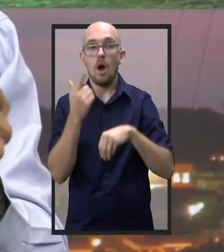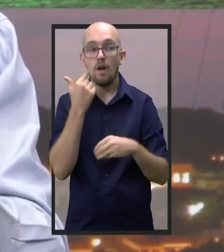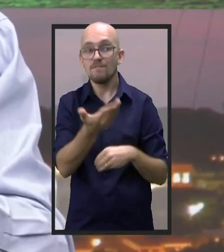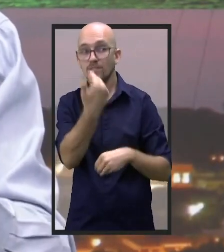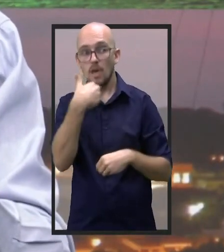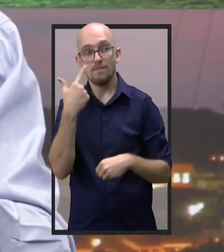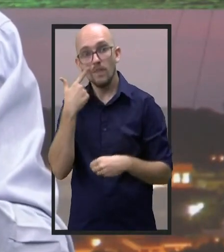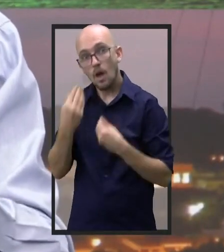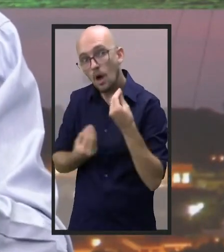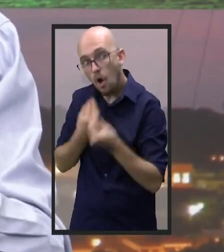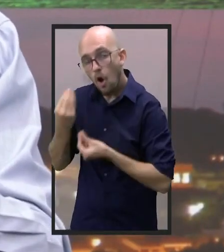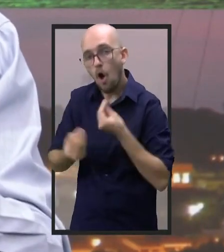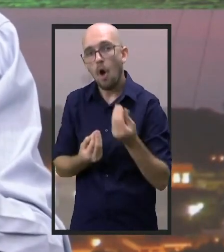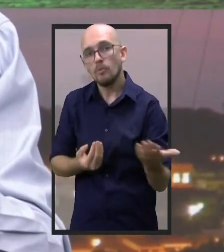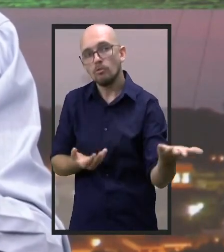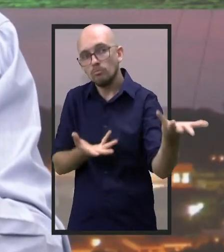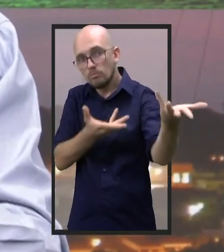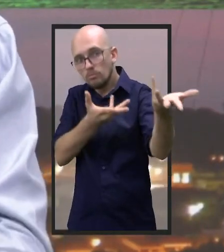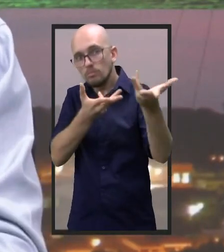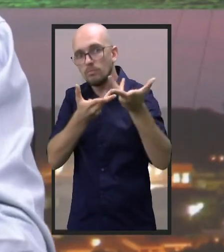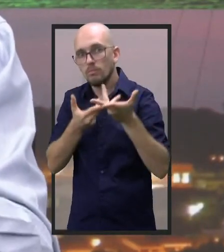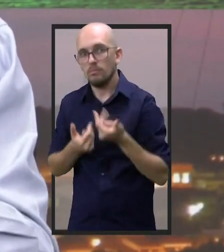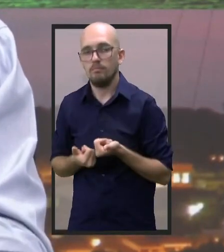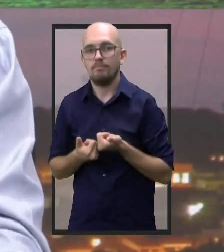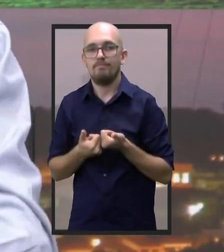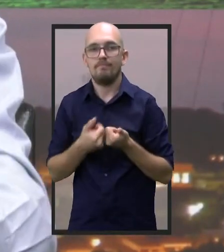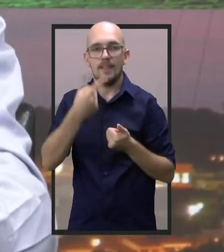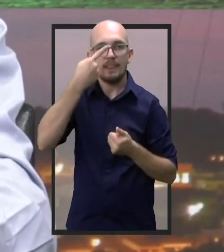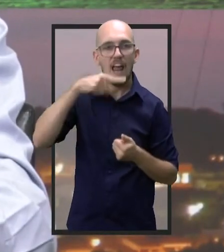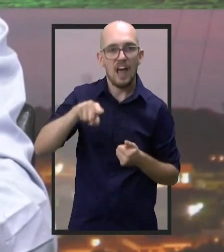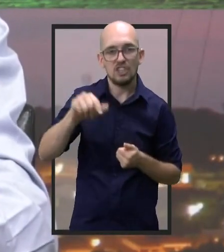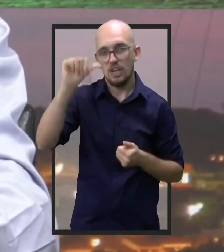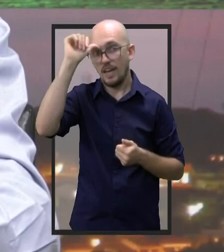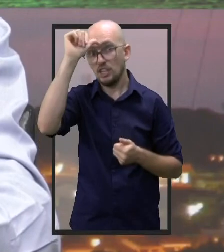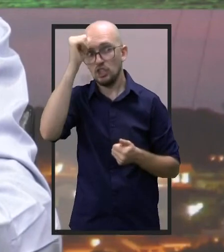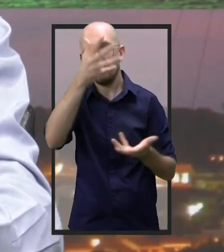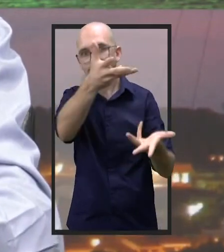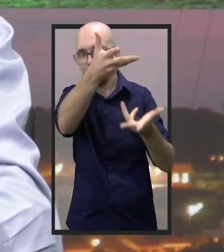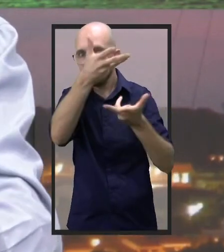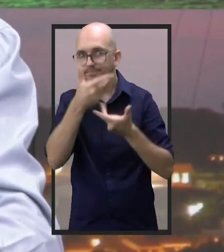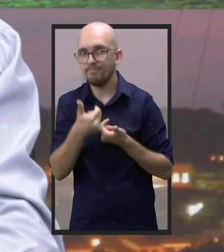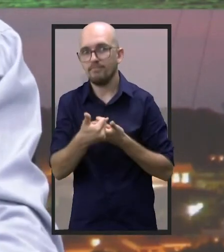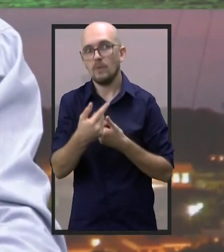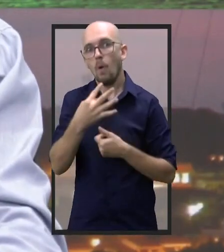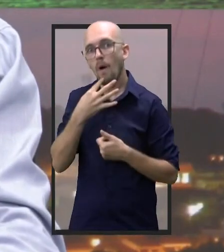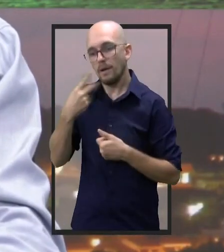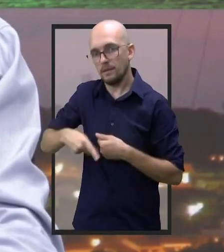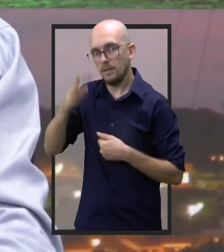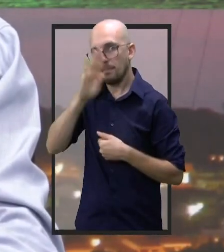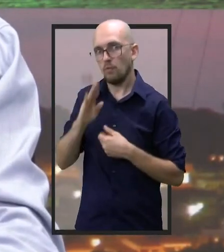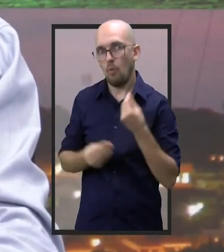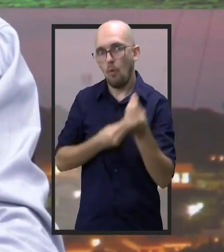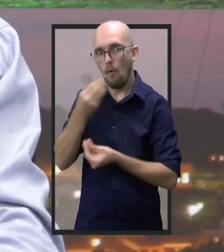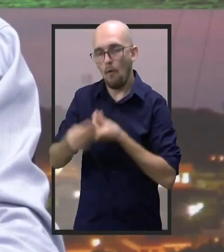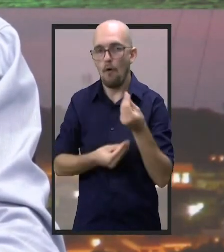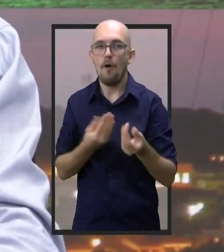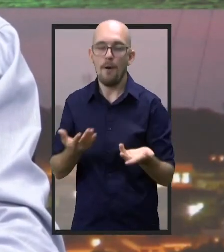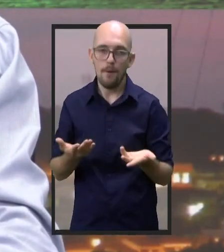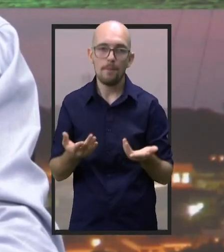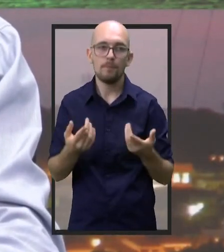Estamos achando caminhos para ter essa interlocução. Nós vamos fazer a interlocução a nível de produção e, eventualmente, os